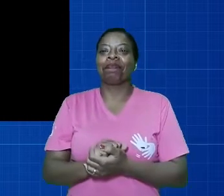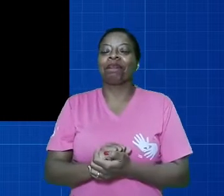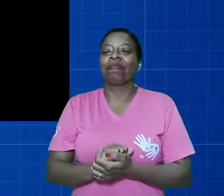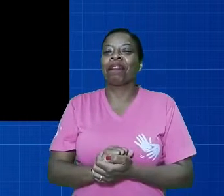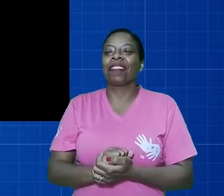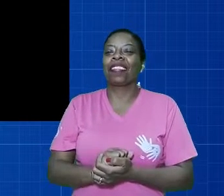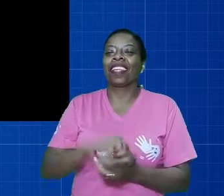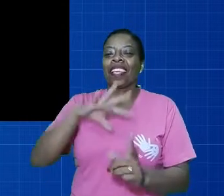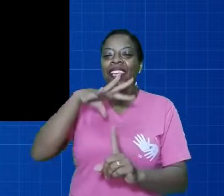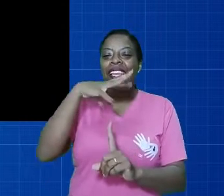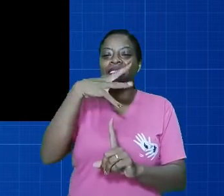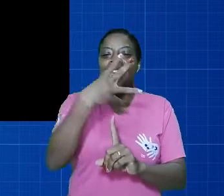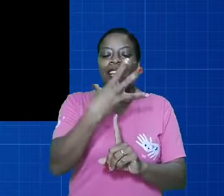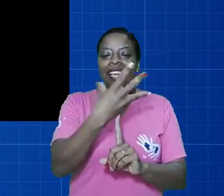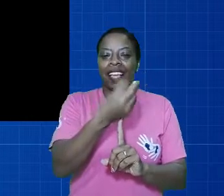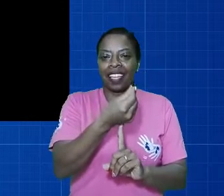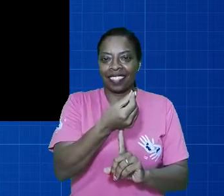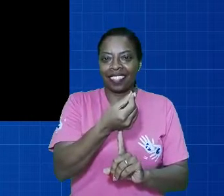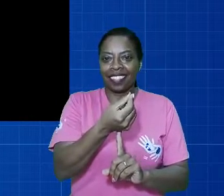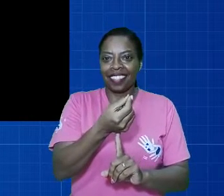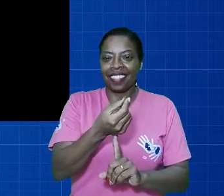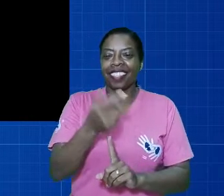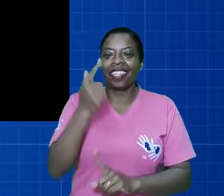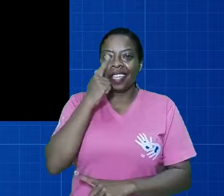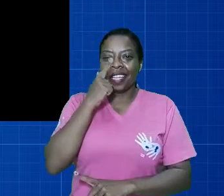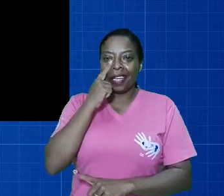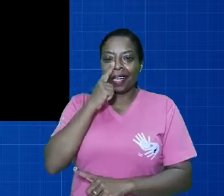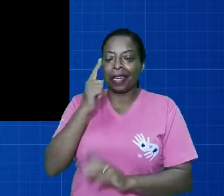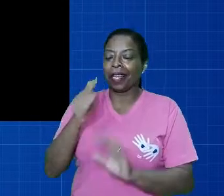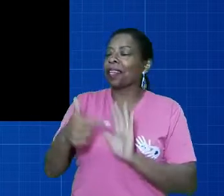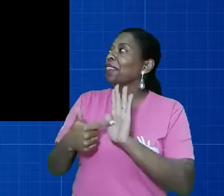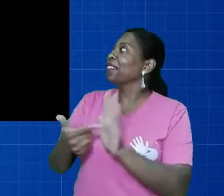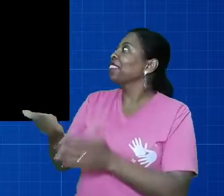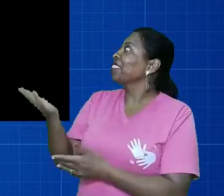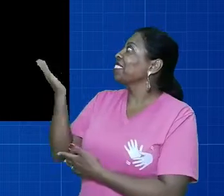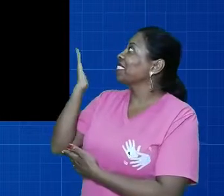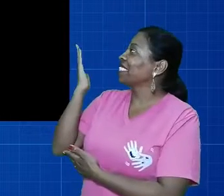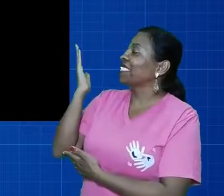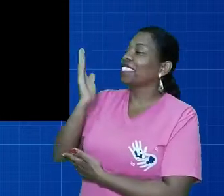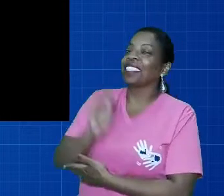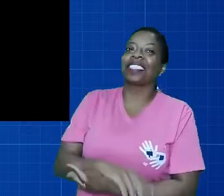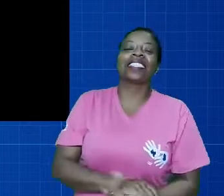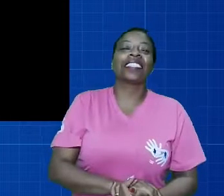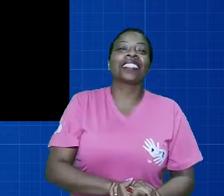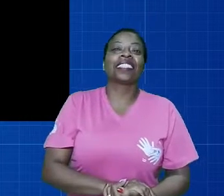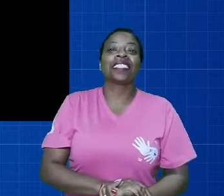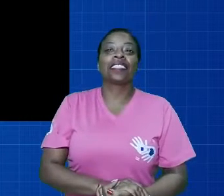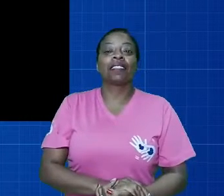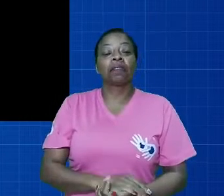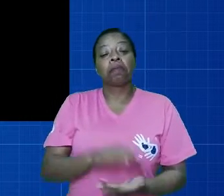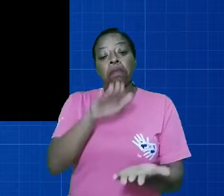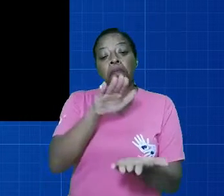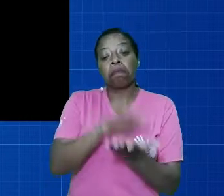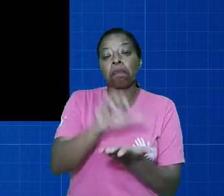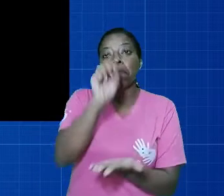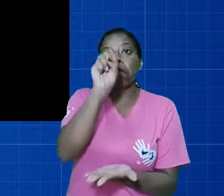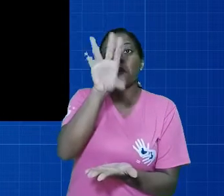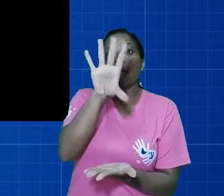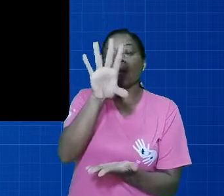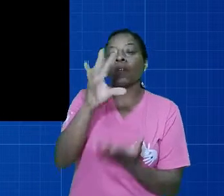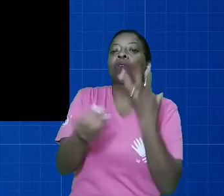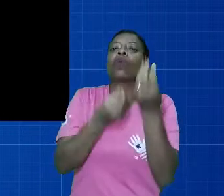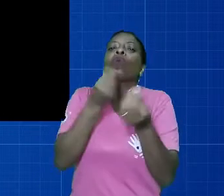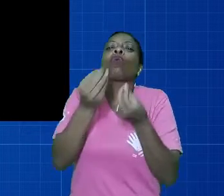né? O retrato do Amenófis, né? E era uma das transparências que fazia lá e tinha uma indicação de